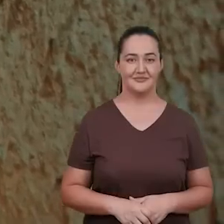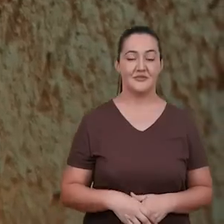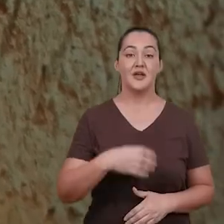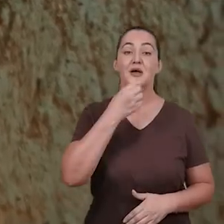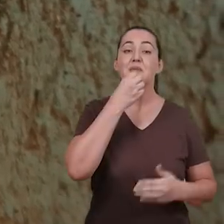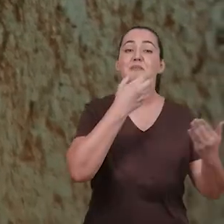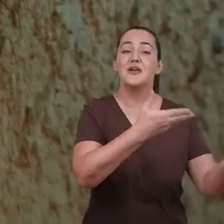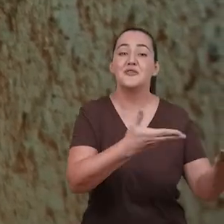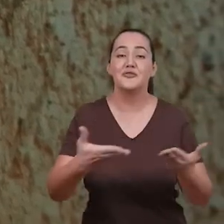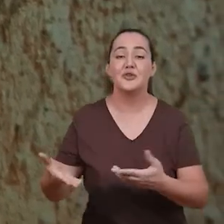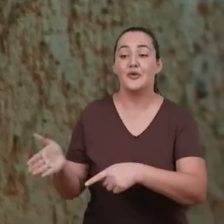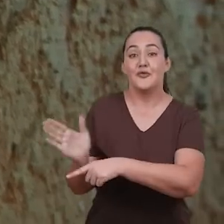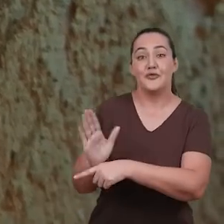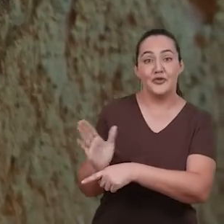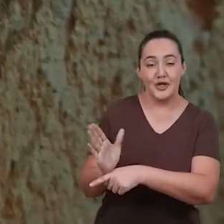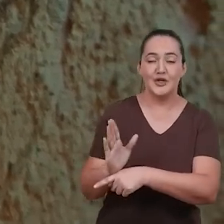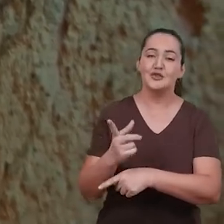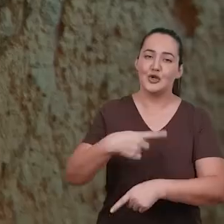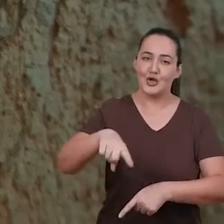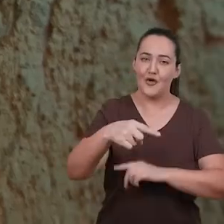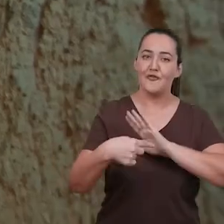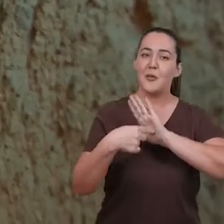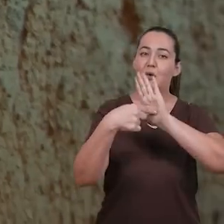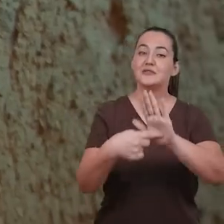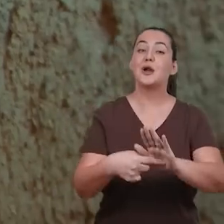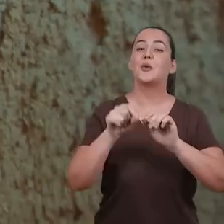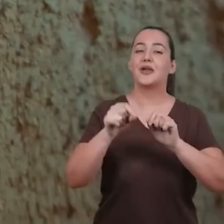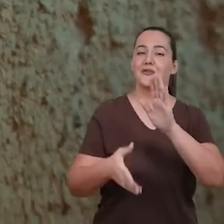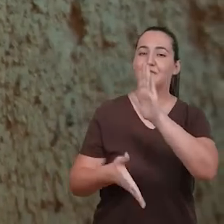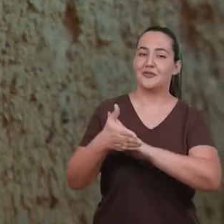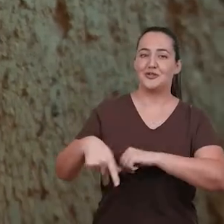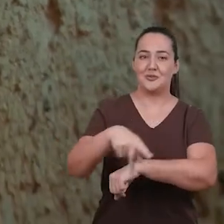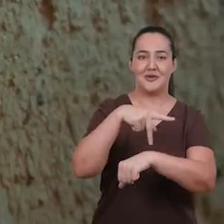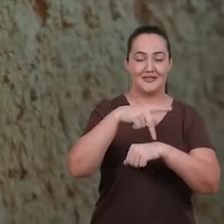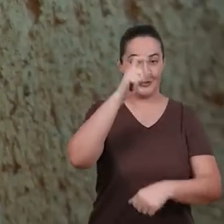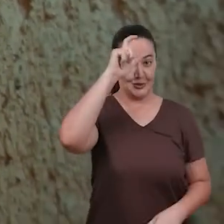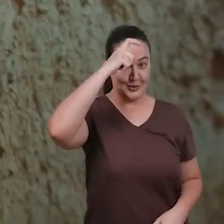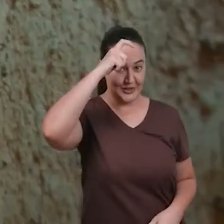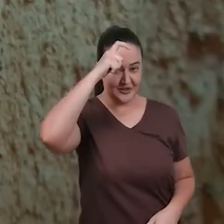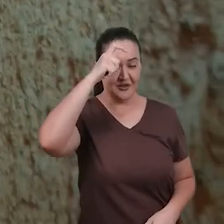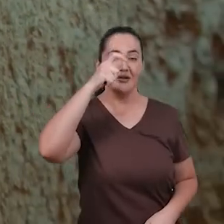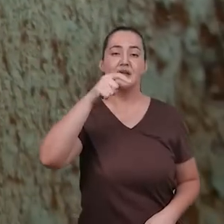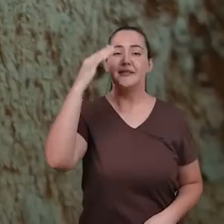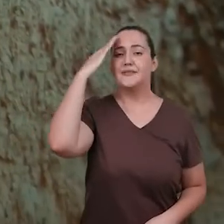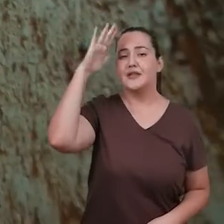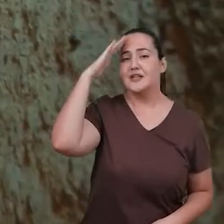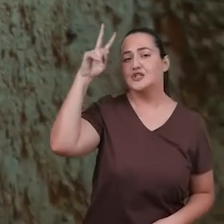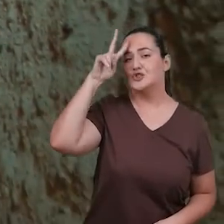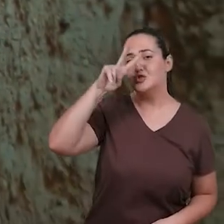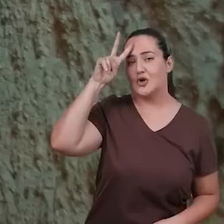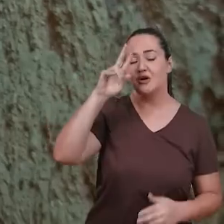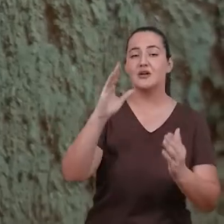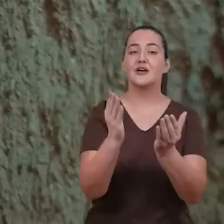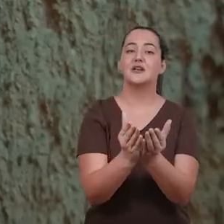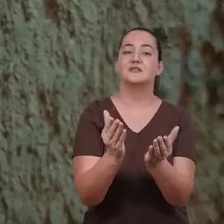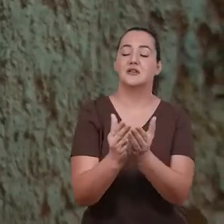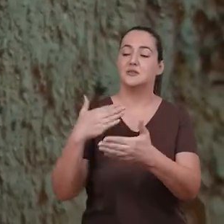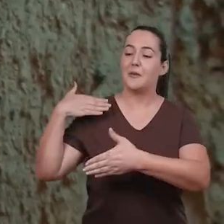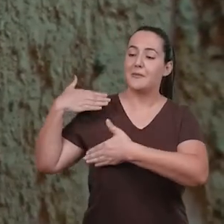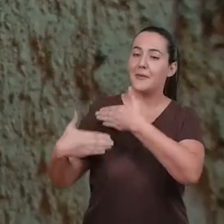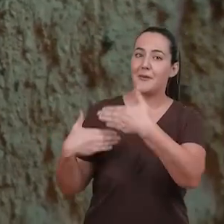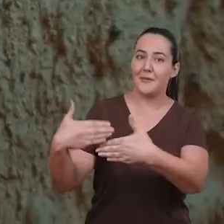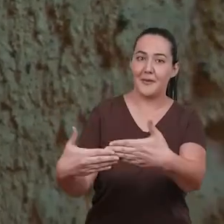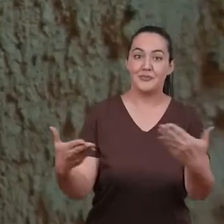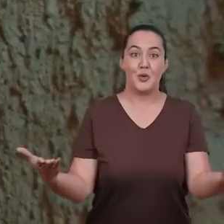Olá, seja muito bem-vindo a mais um episódio da nossa série especial aqui pela Turquia, compreendendo a história do cristianismo. E hoje eu vou